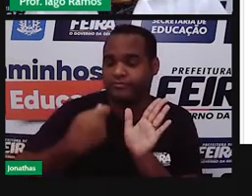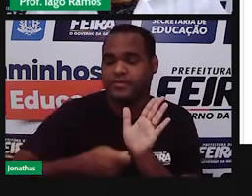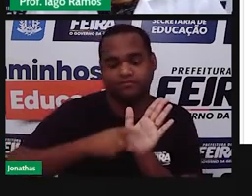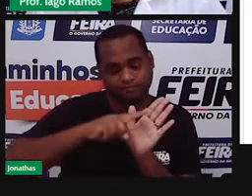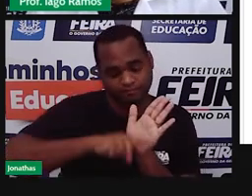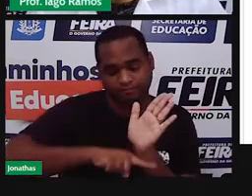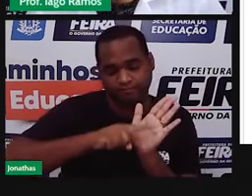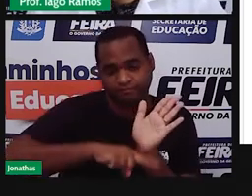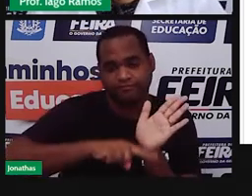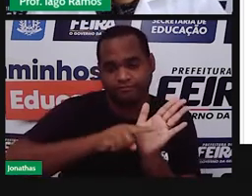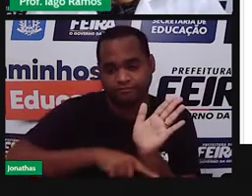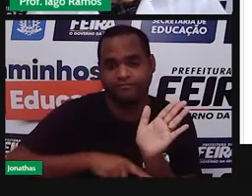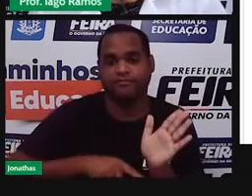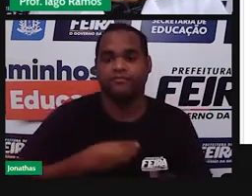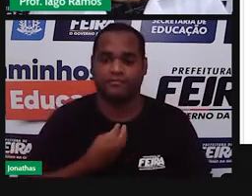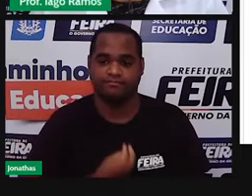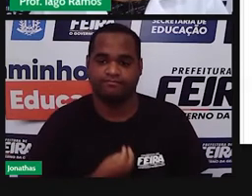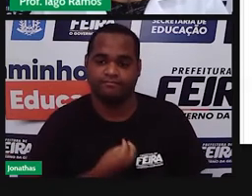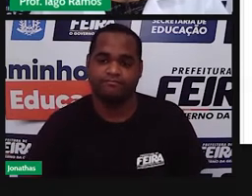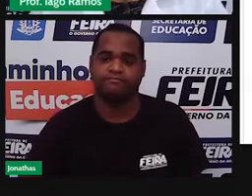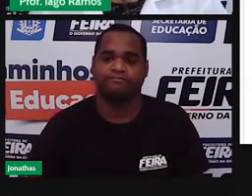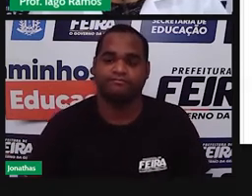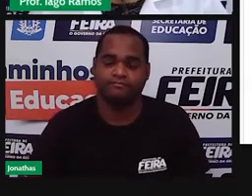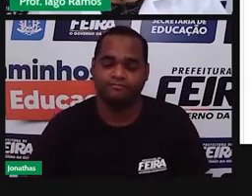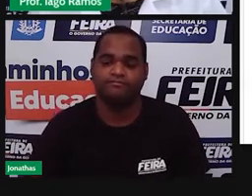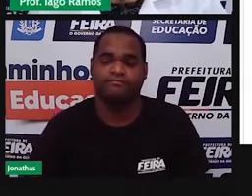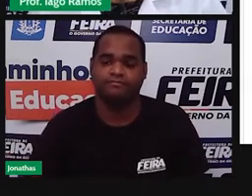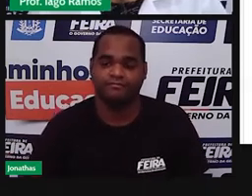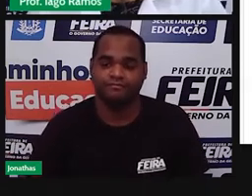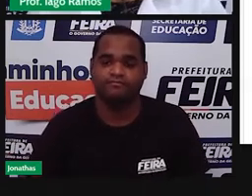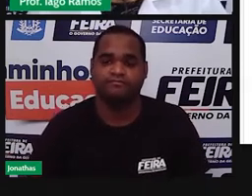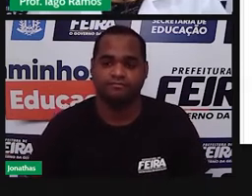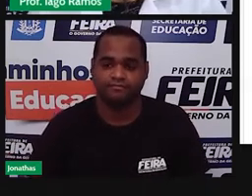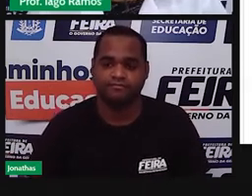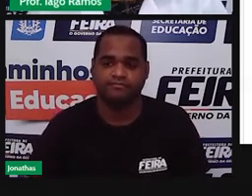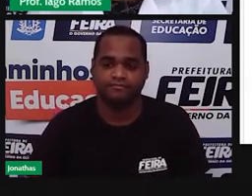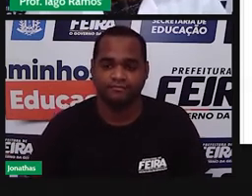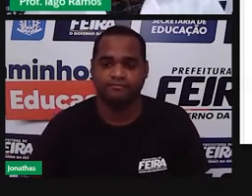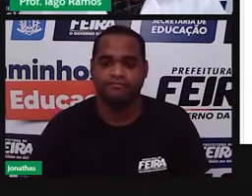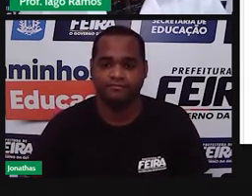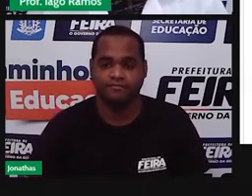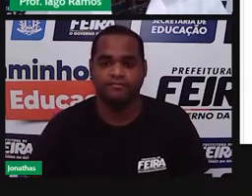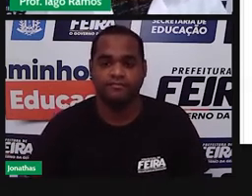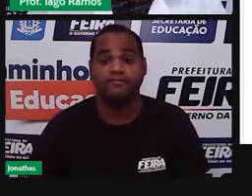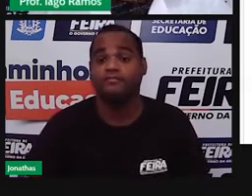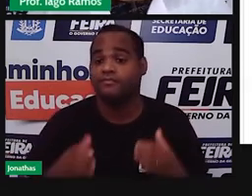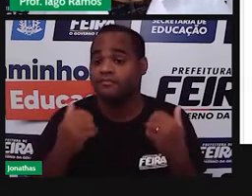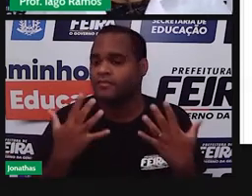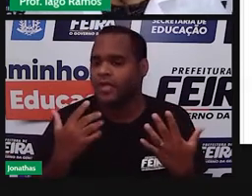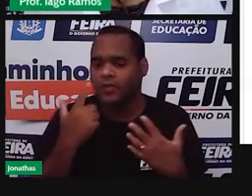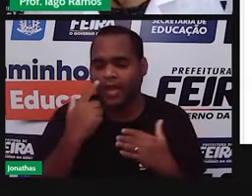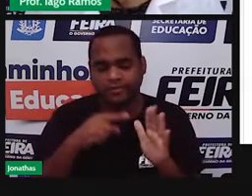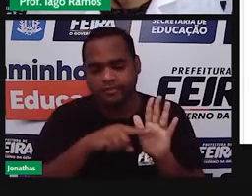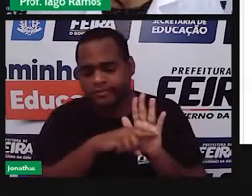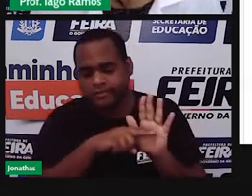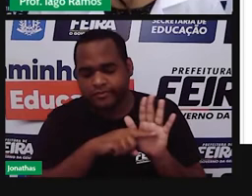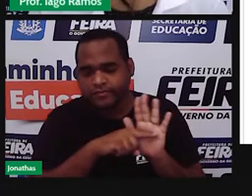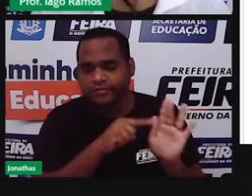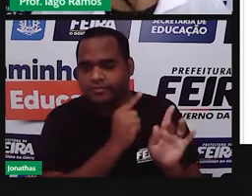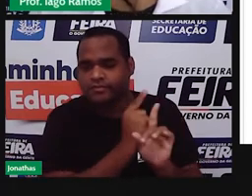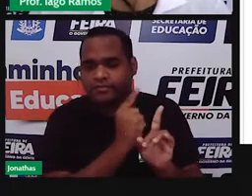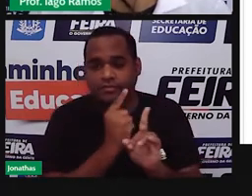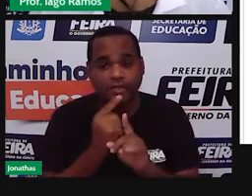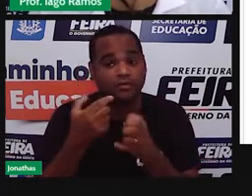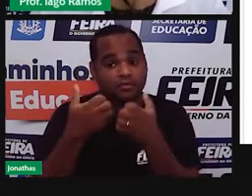sinalzinho de menos. Olha só. Então, a gente vai analisar essa situação